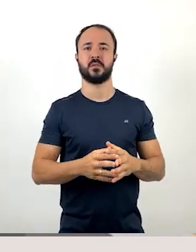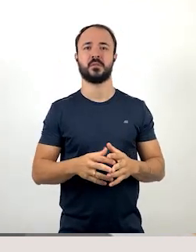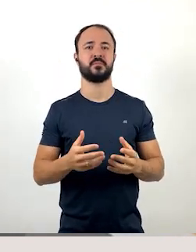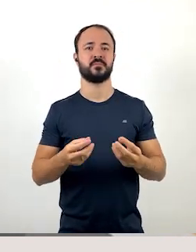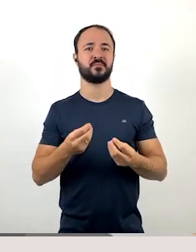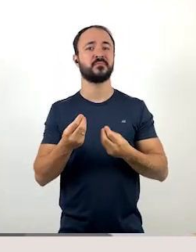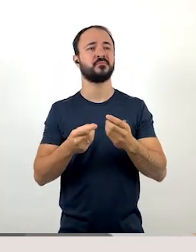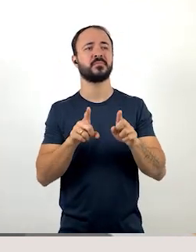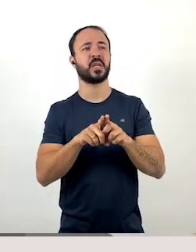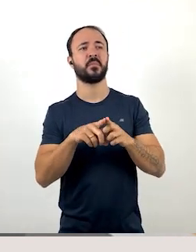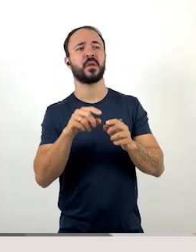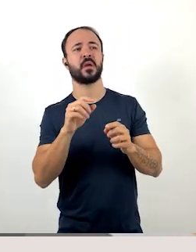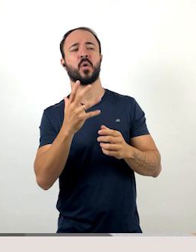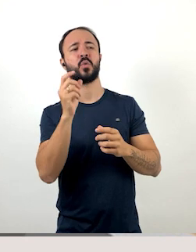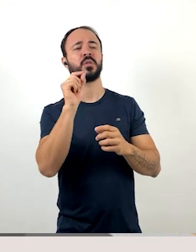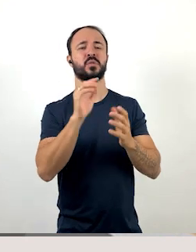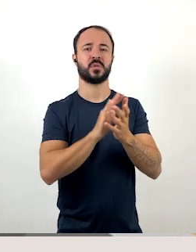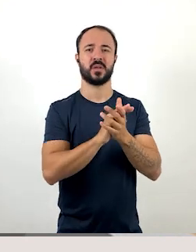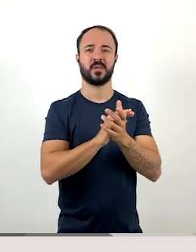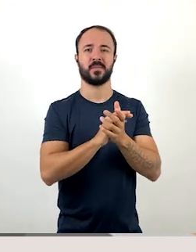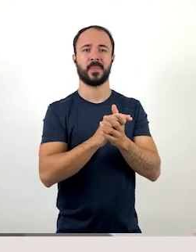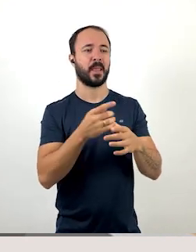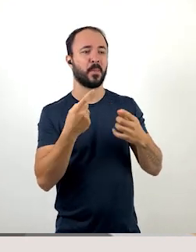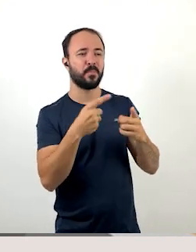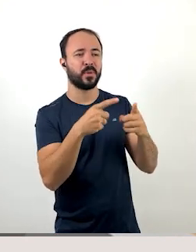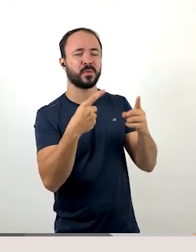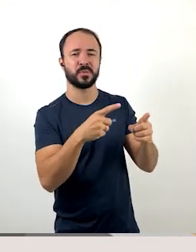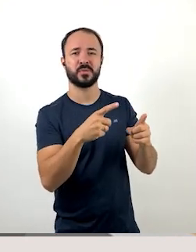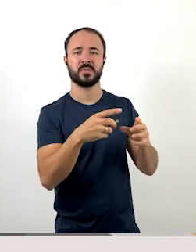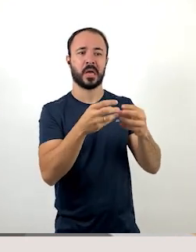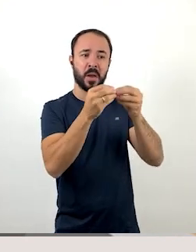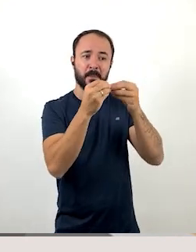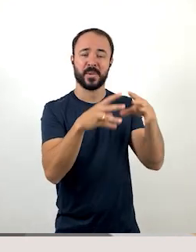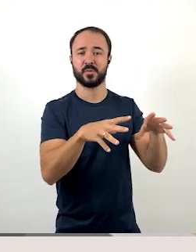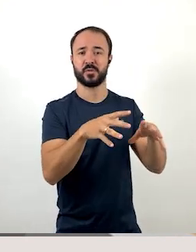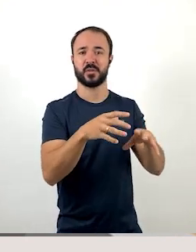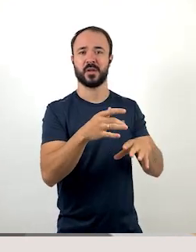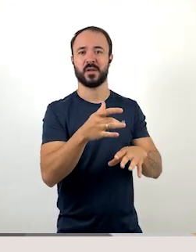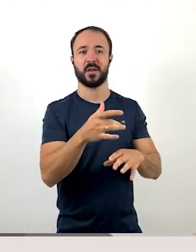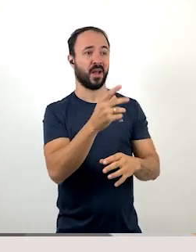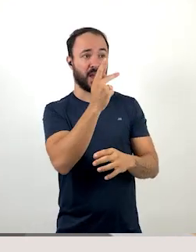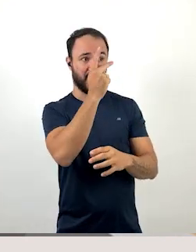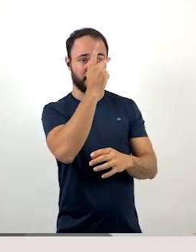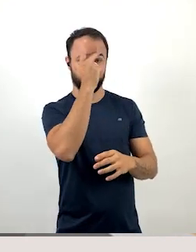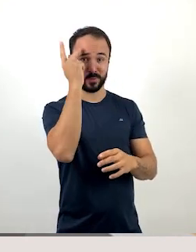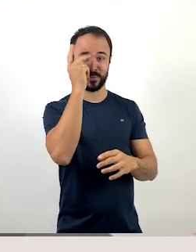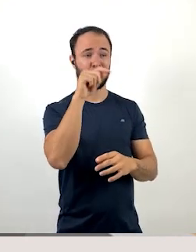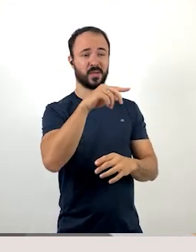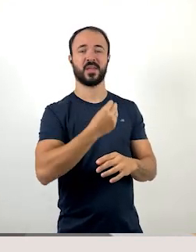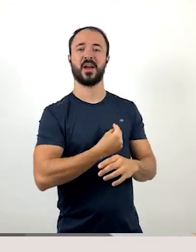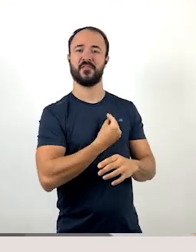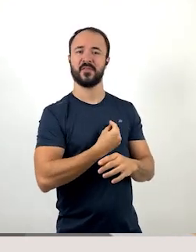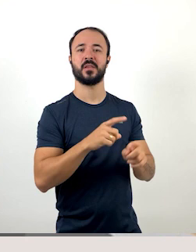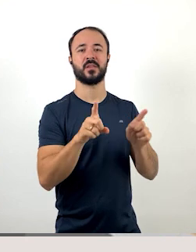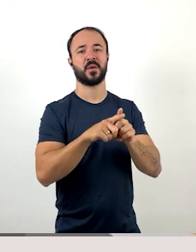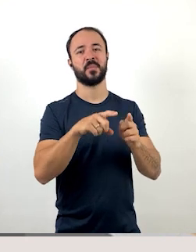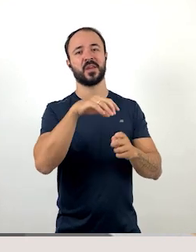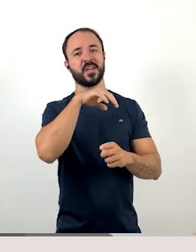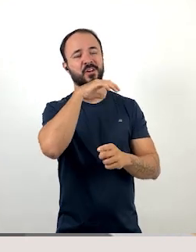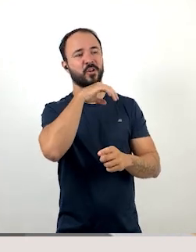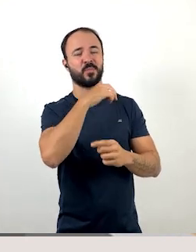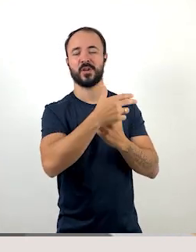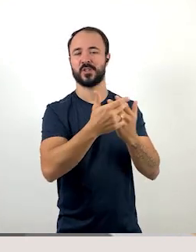vida de outros animais relacionados a esses sons. Por quê? Quando nós temos um som muito alto, isso gera um estado de alerta em nosso